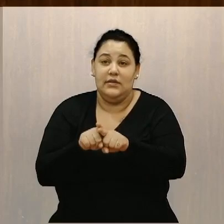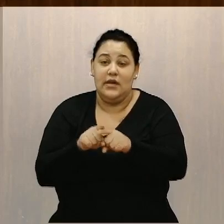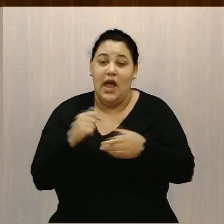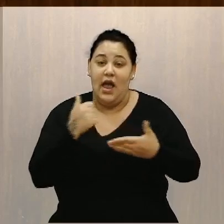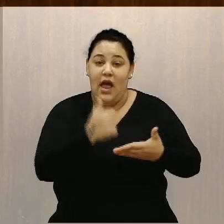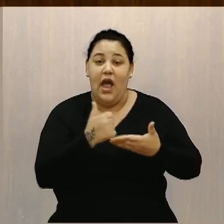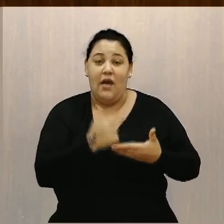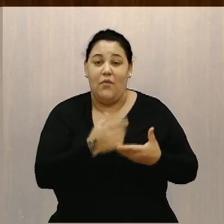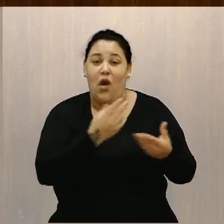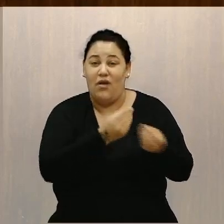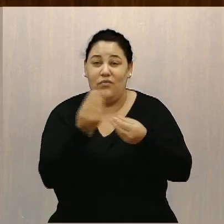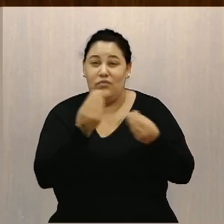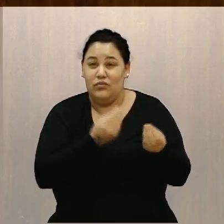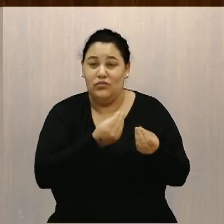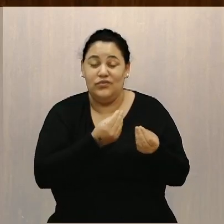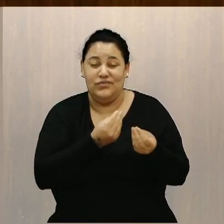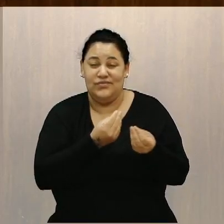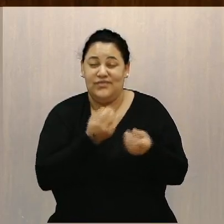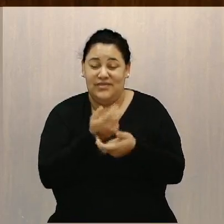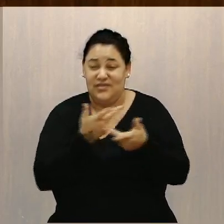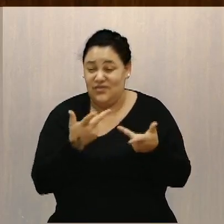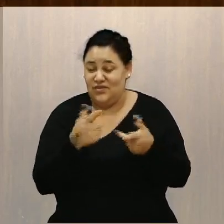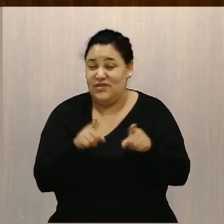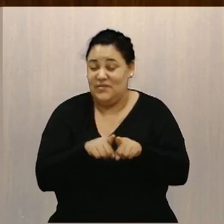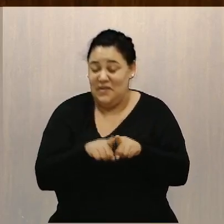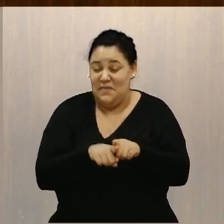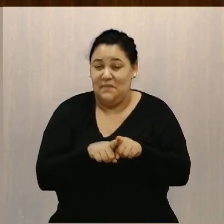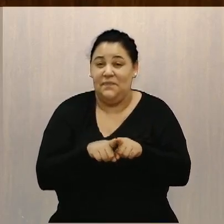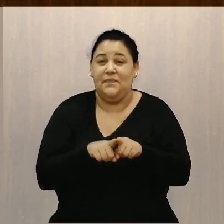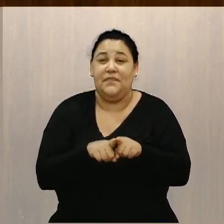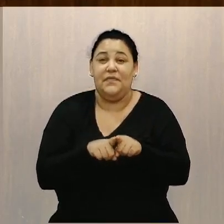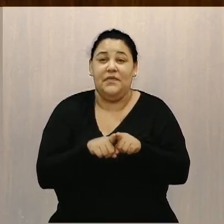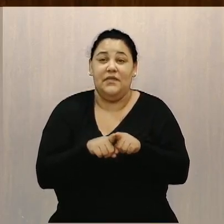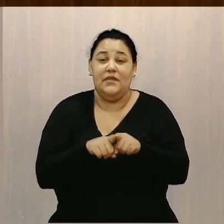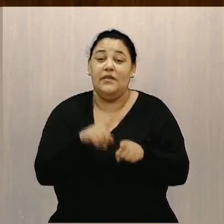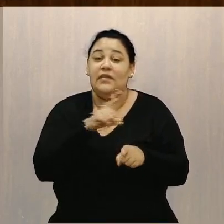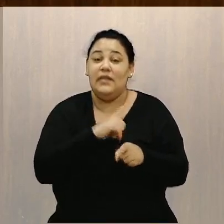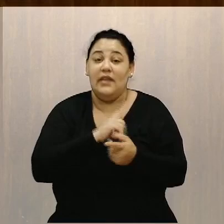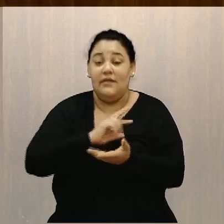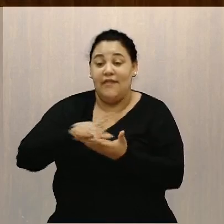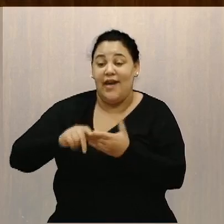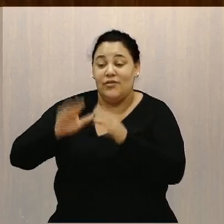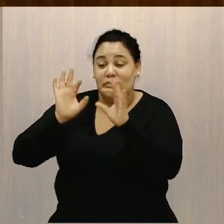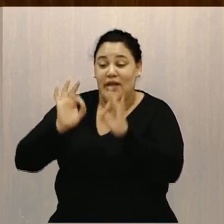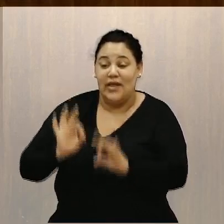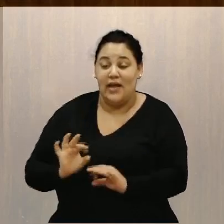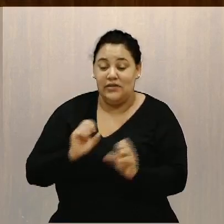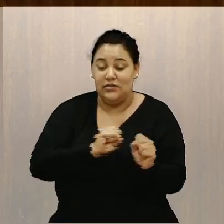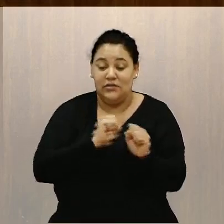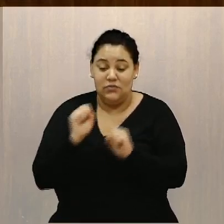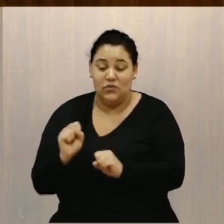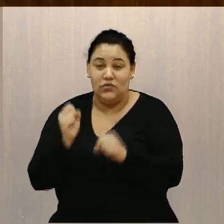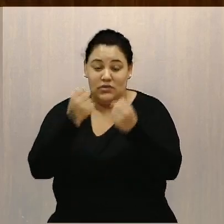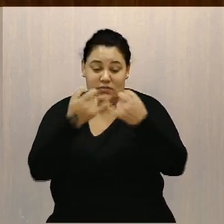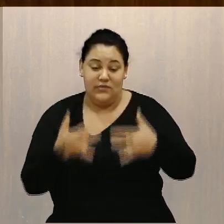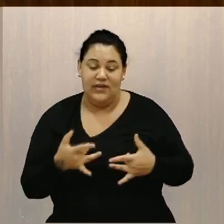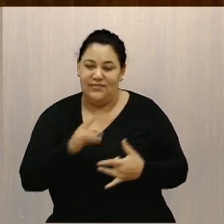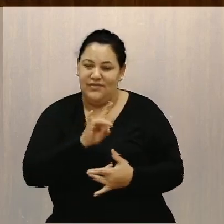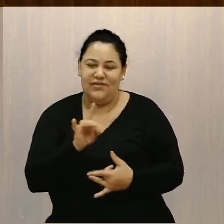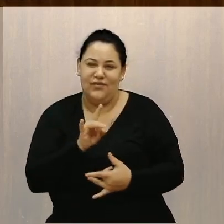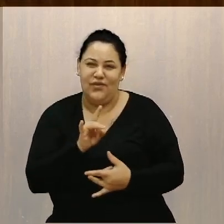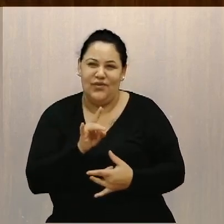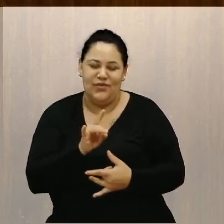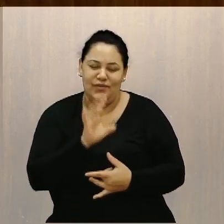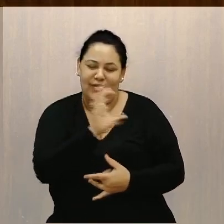muito para isso, né? Tem várias questões que podem ser colocadas aqui, mas eu não vou tomar muito seu